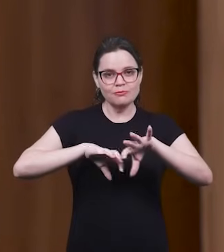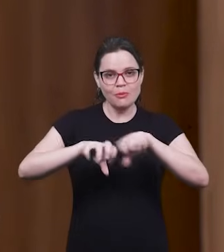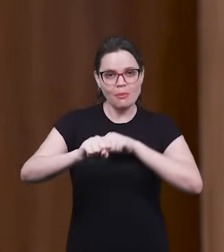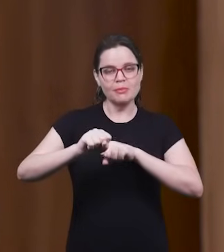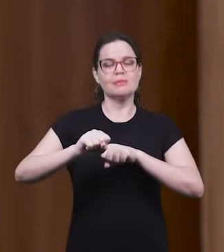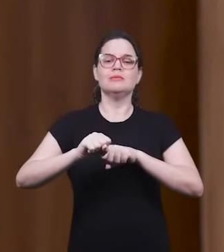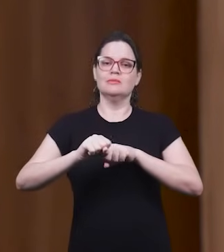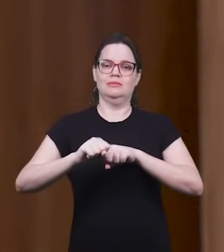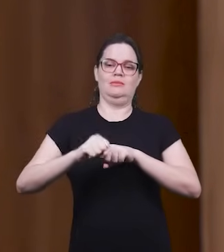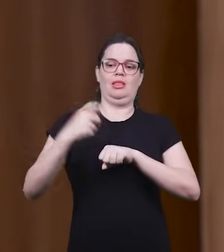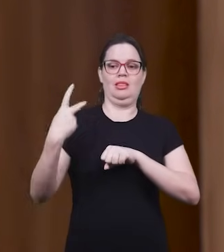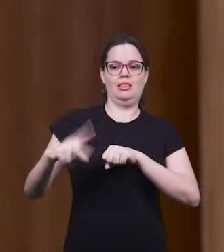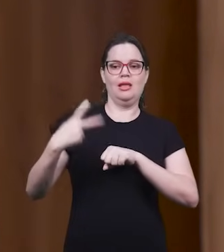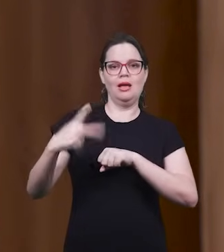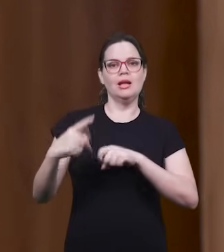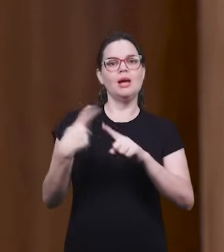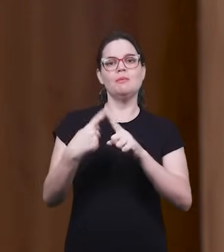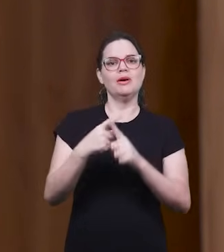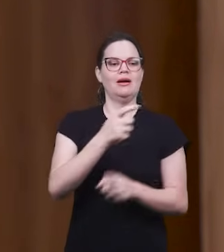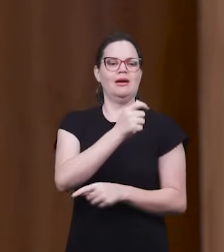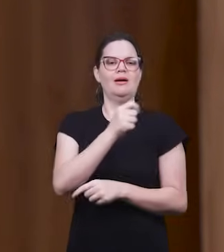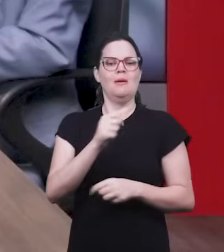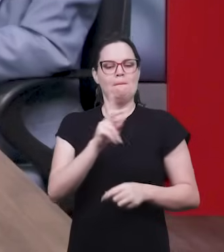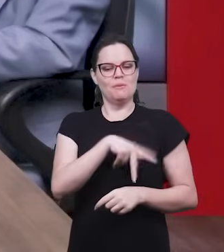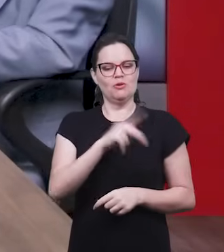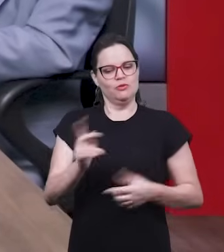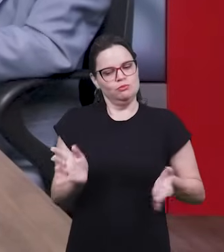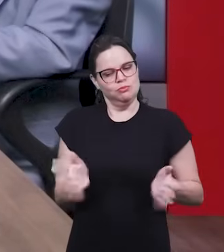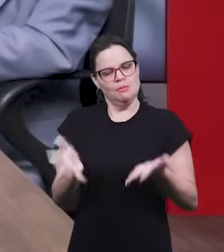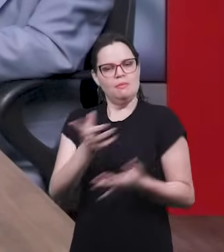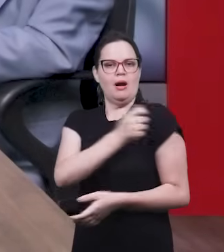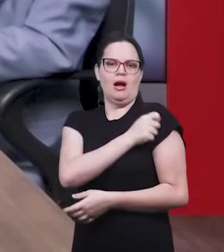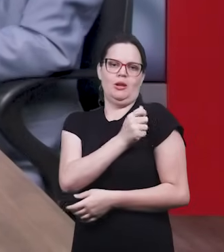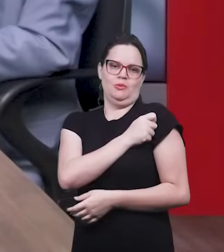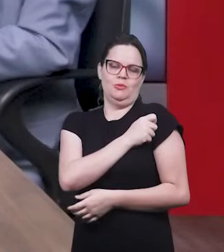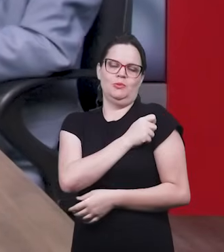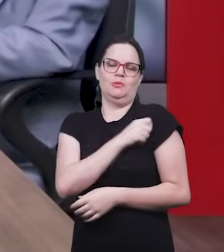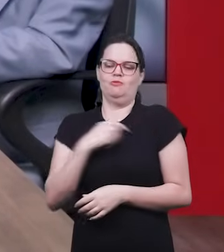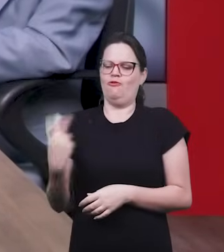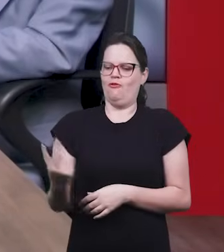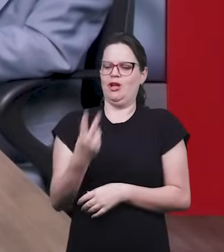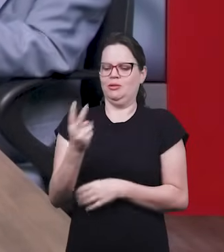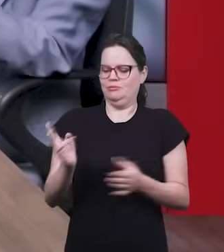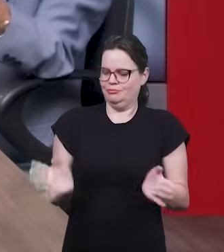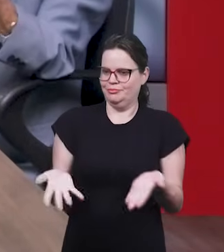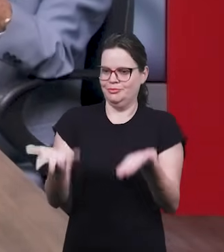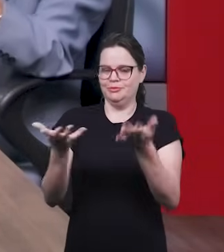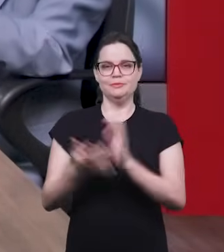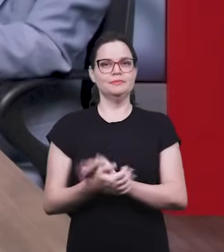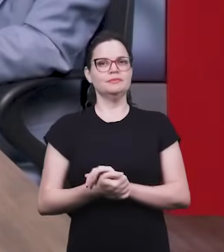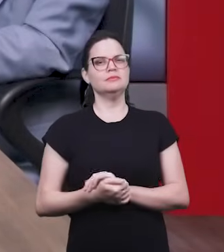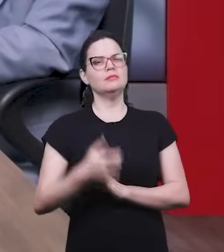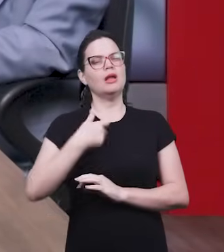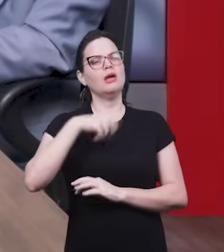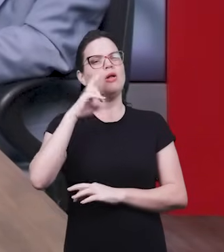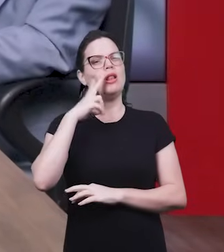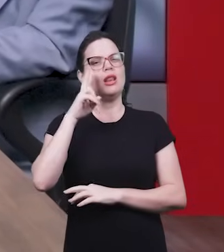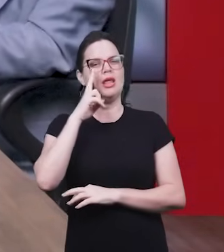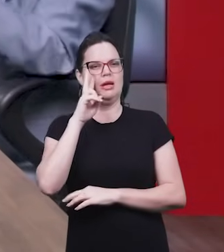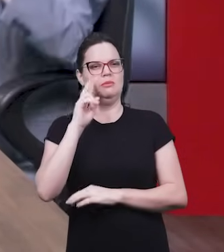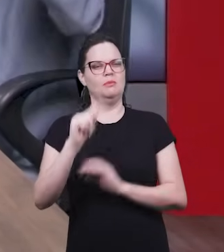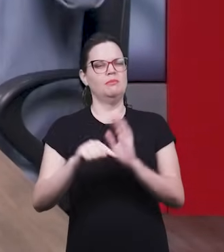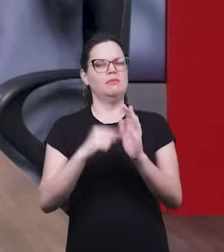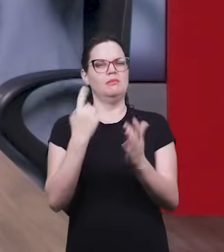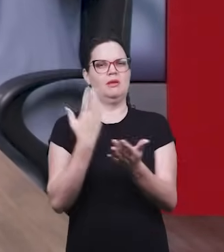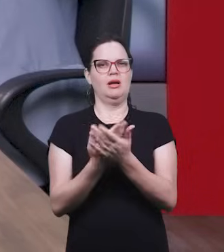do professor, do estímulo, da valorização que estava. Me lembro, eu comecei dando as primeiras